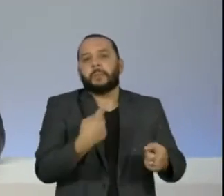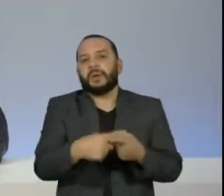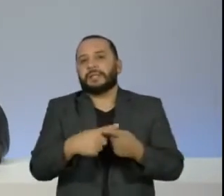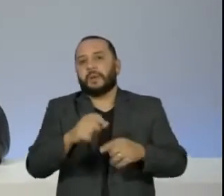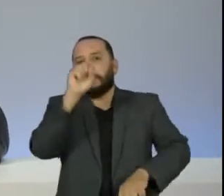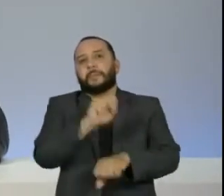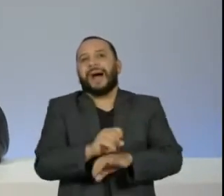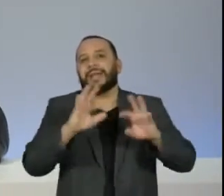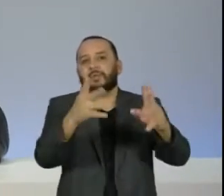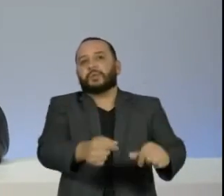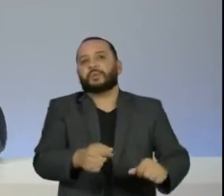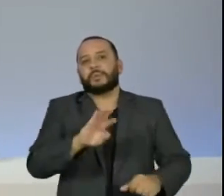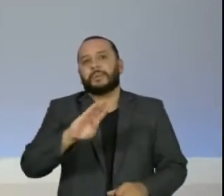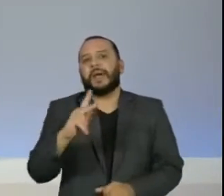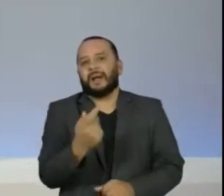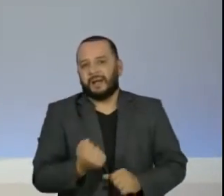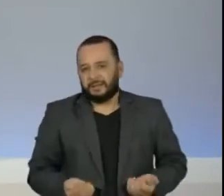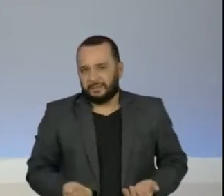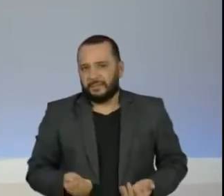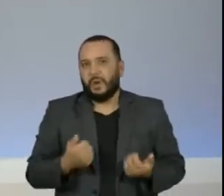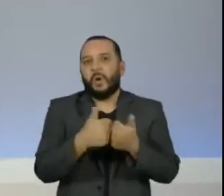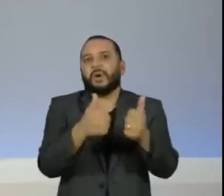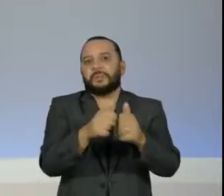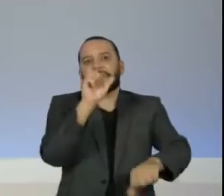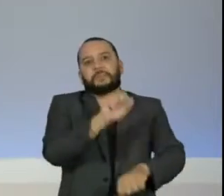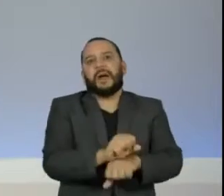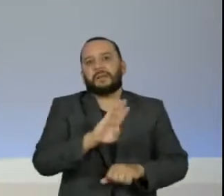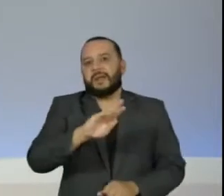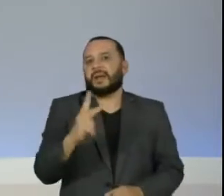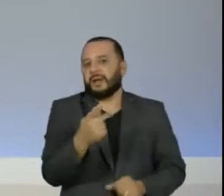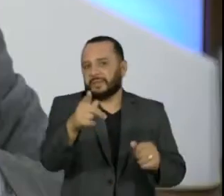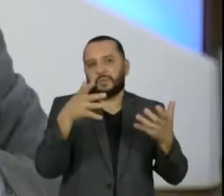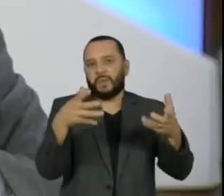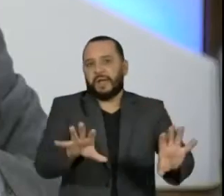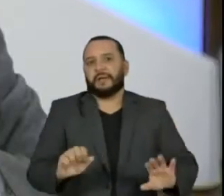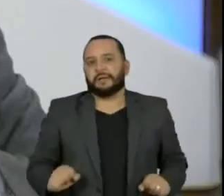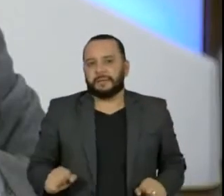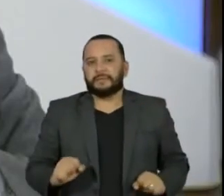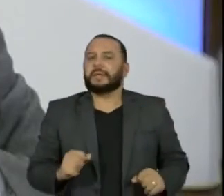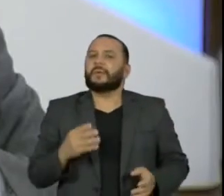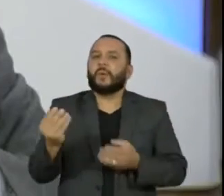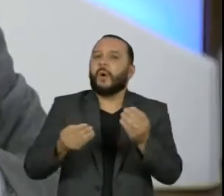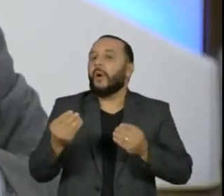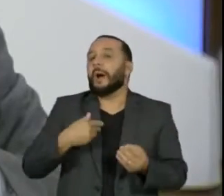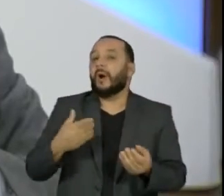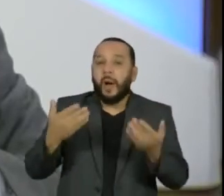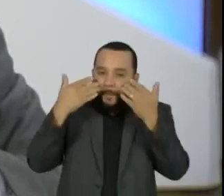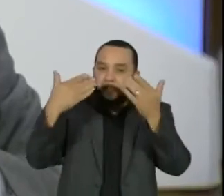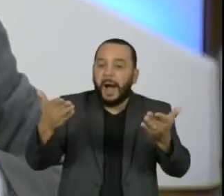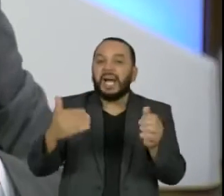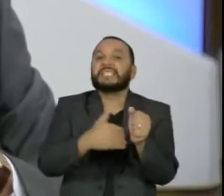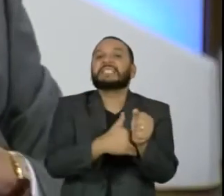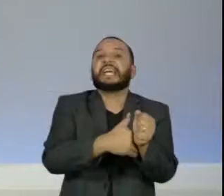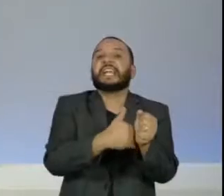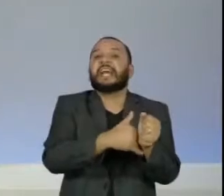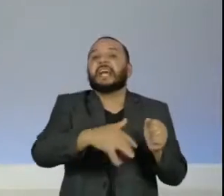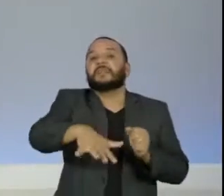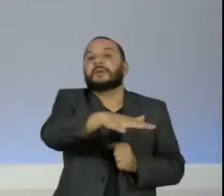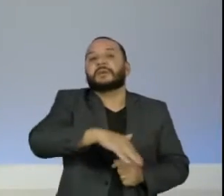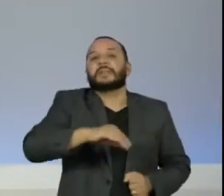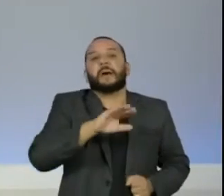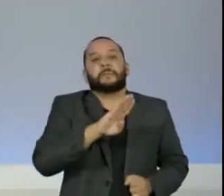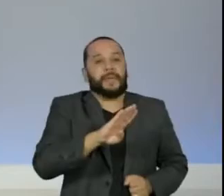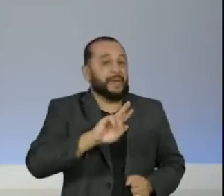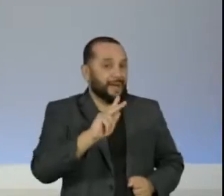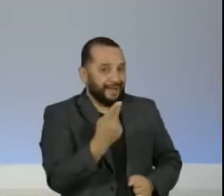o serviço de ônibus em BH. Então, eu queria saber, quando o senhor vai abrir essa caixa preta 100%,